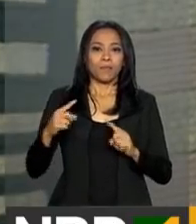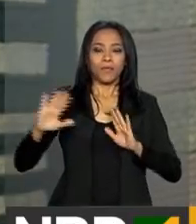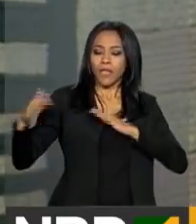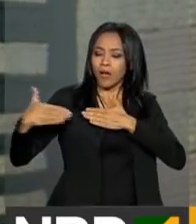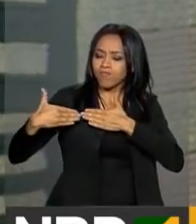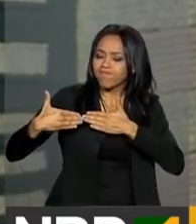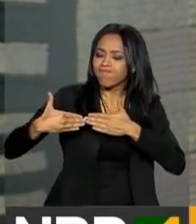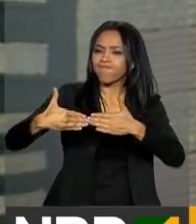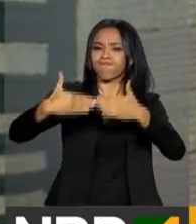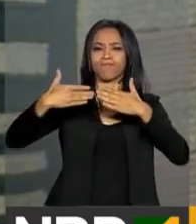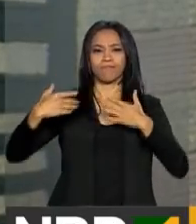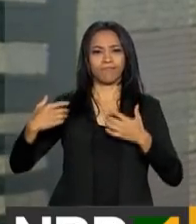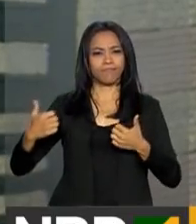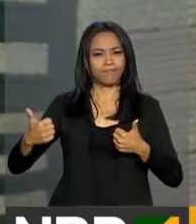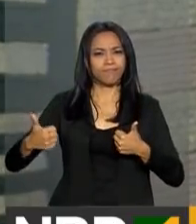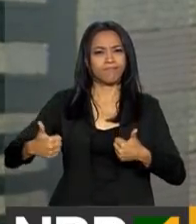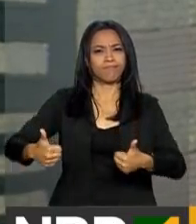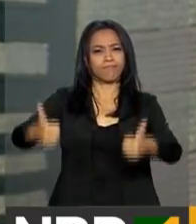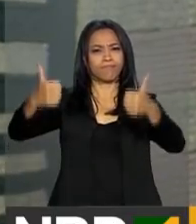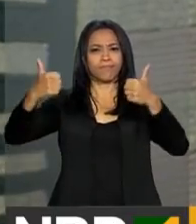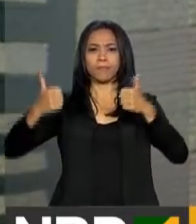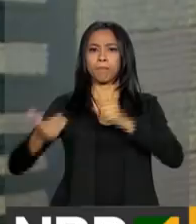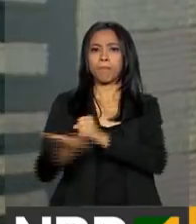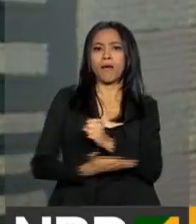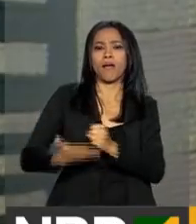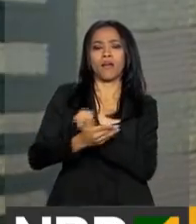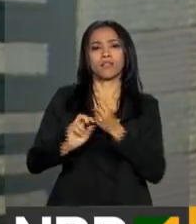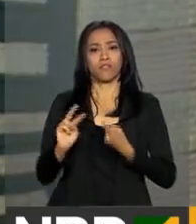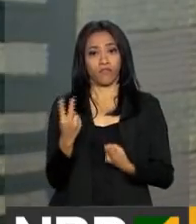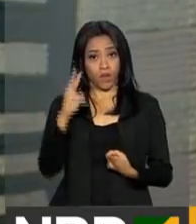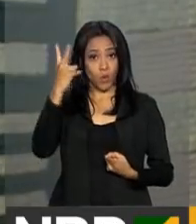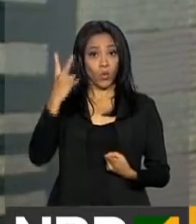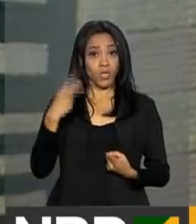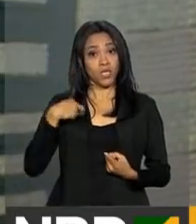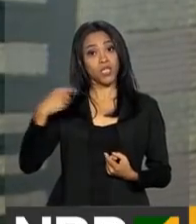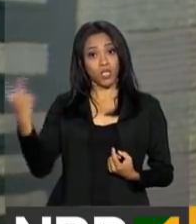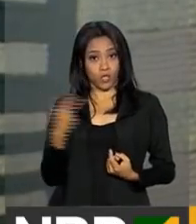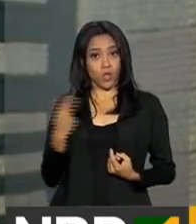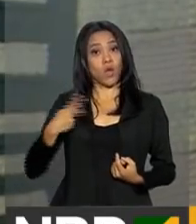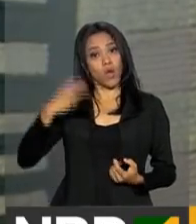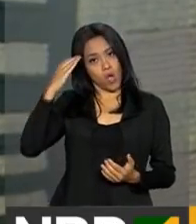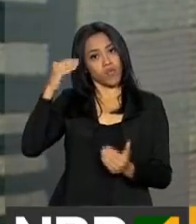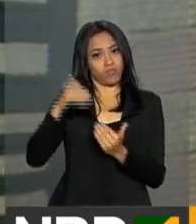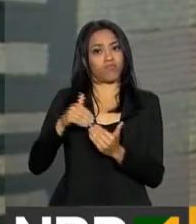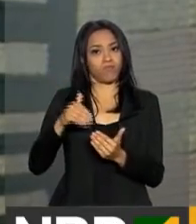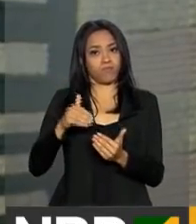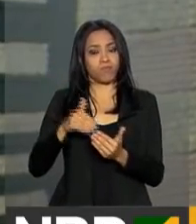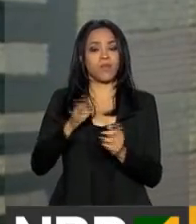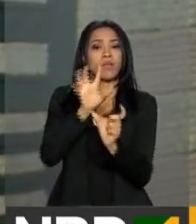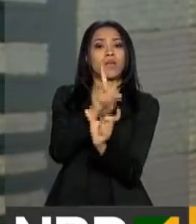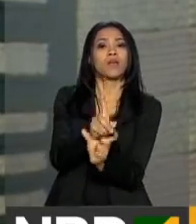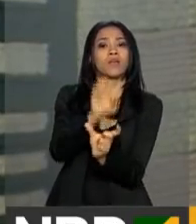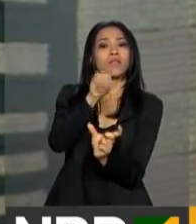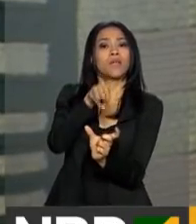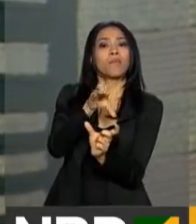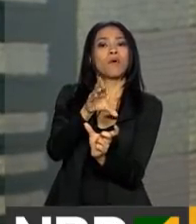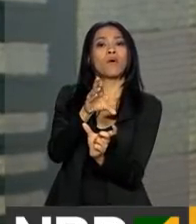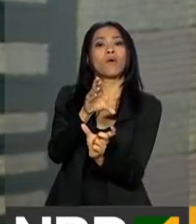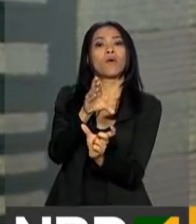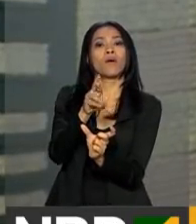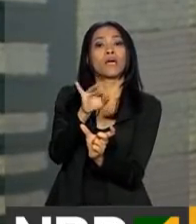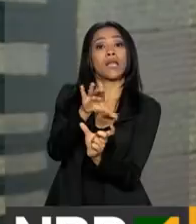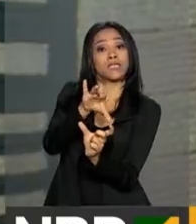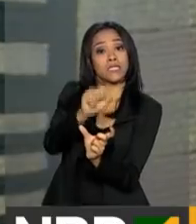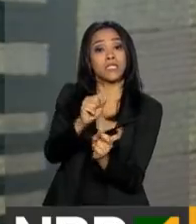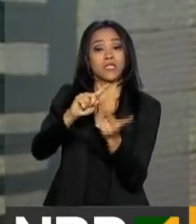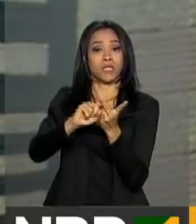lastreado em valores que nós compartilhamos. A democracia, os direitos humanos,